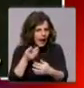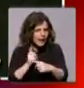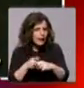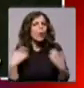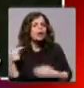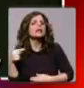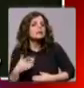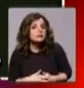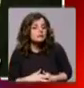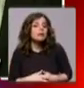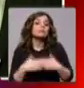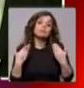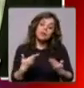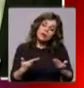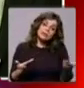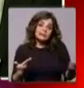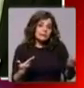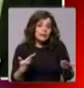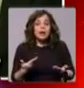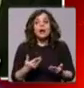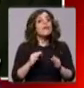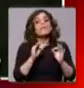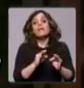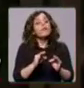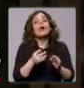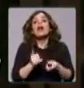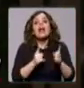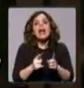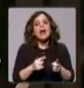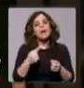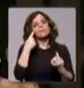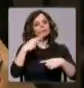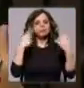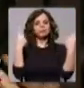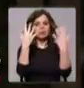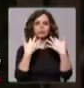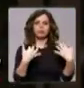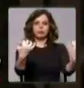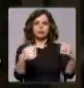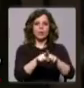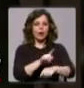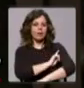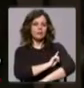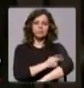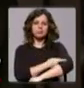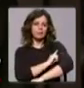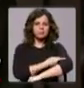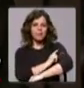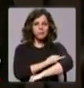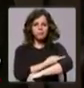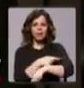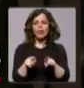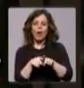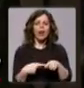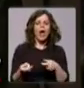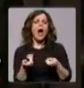a favor dos gregos ou do governo grego em relação à sua opinião pública, mostra um músculo. Estamos, de certo modo, a negociar. Na realidade, não estão a negociar coisa